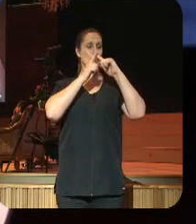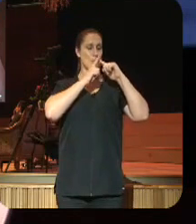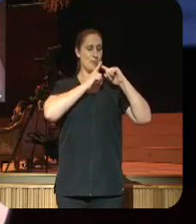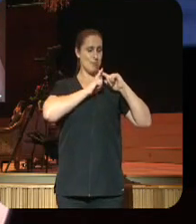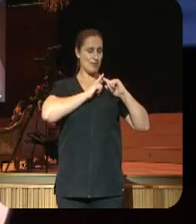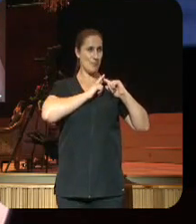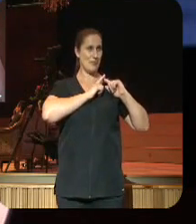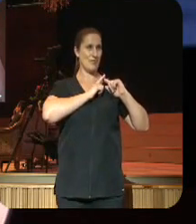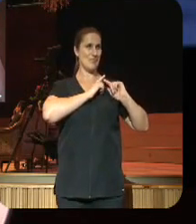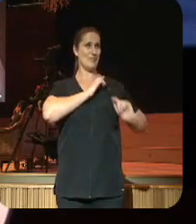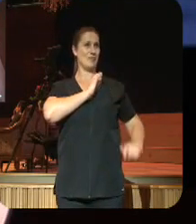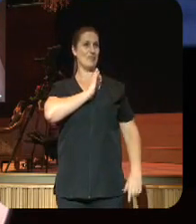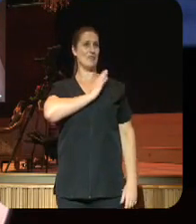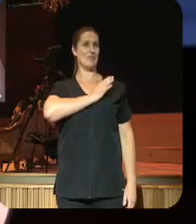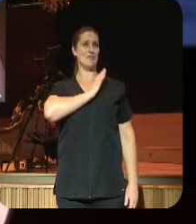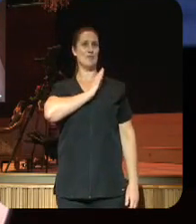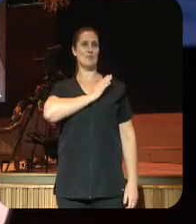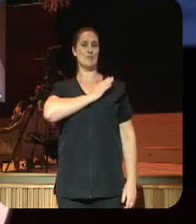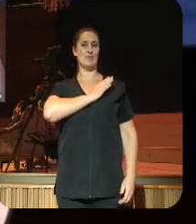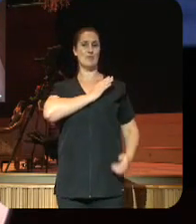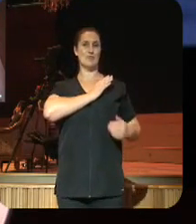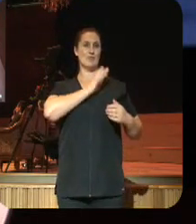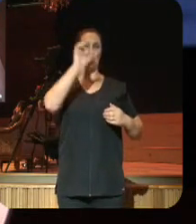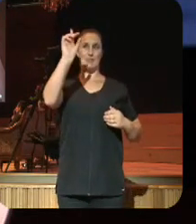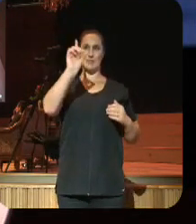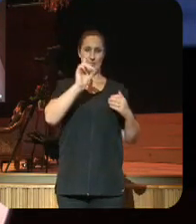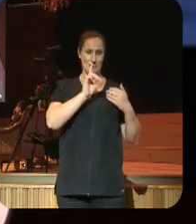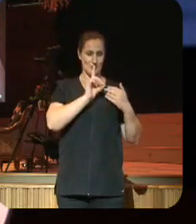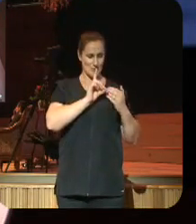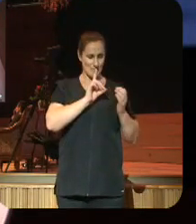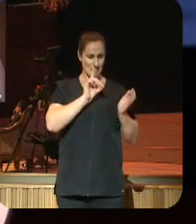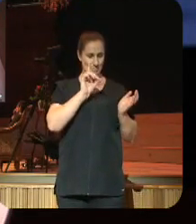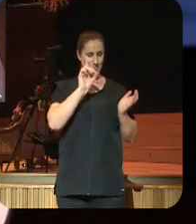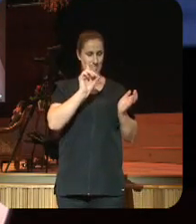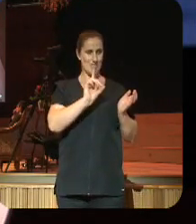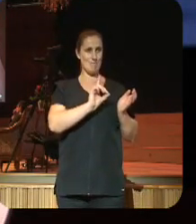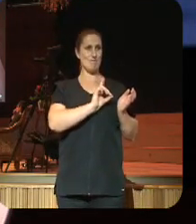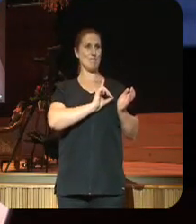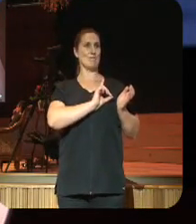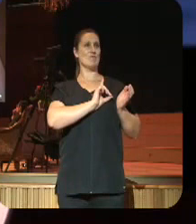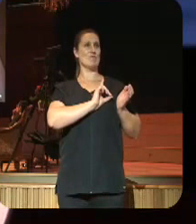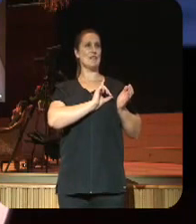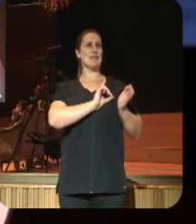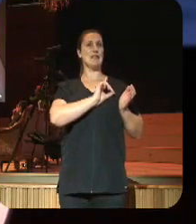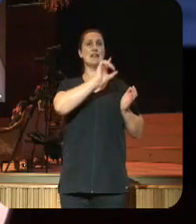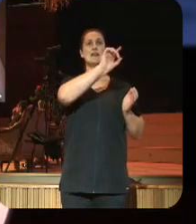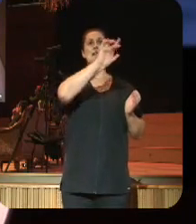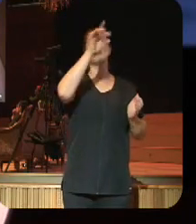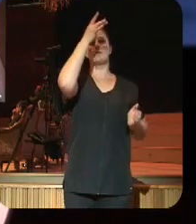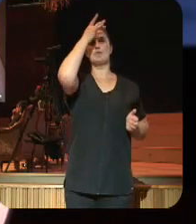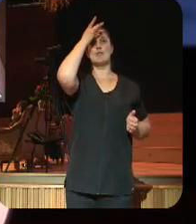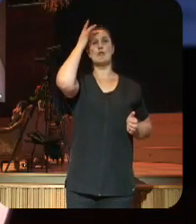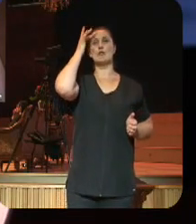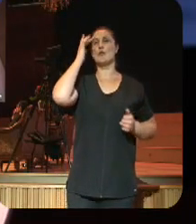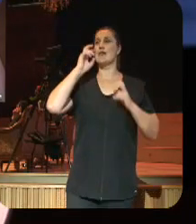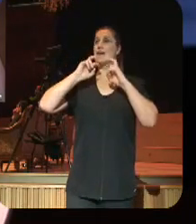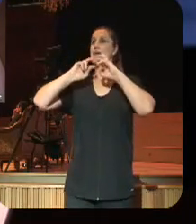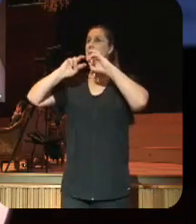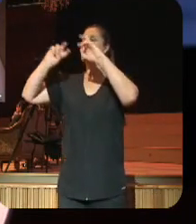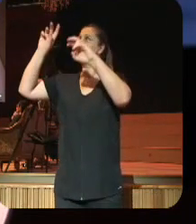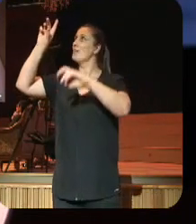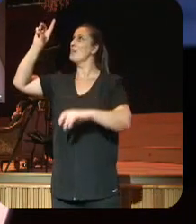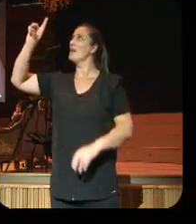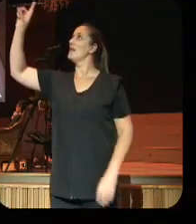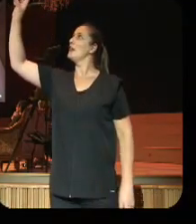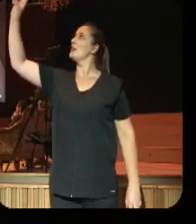Porque Jesus fez do coração de cada ser humano, que o chama, que clama por Ele, a catedral